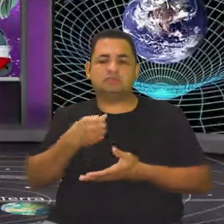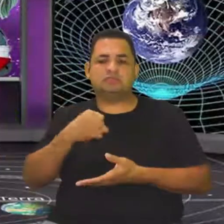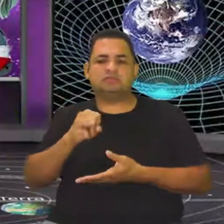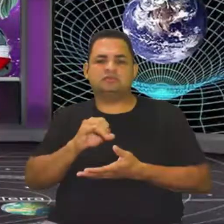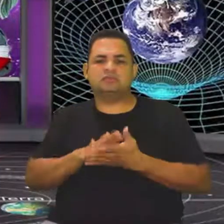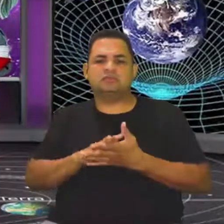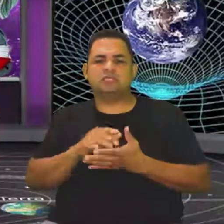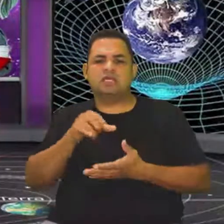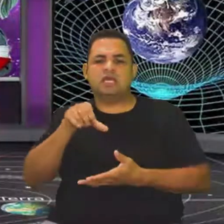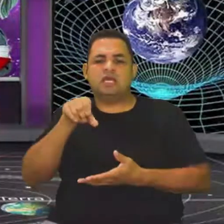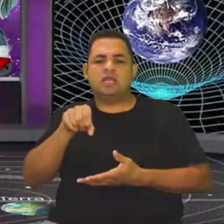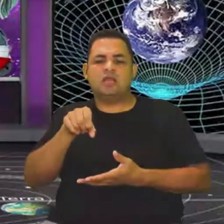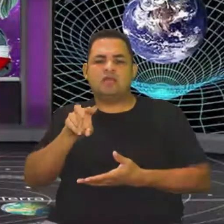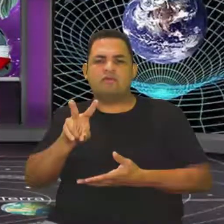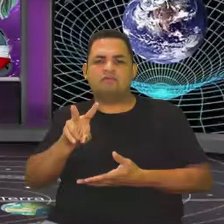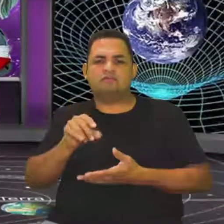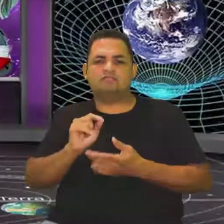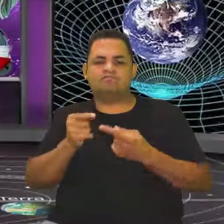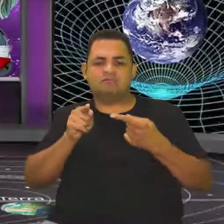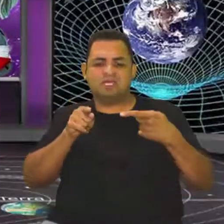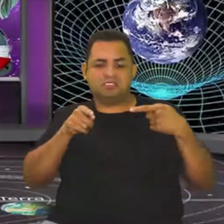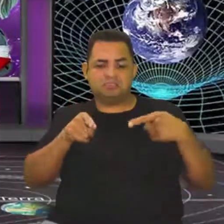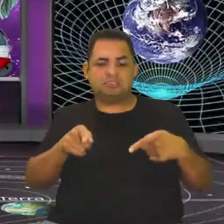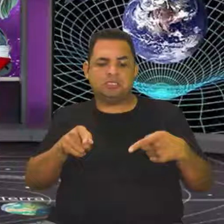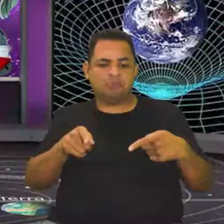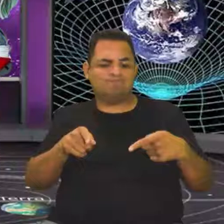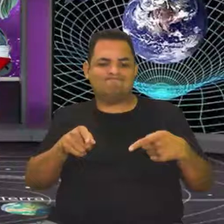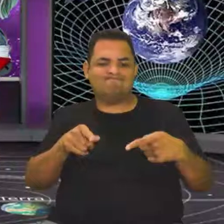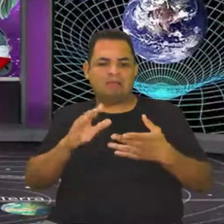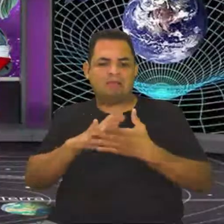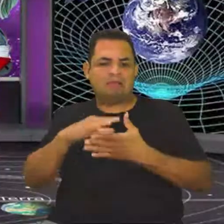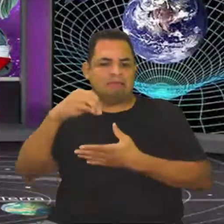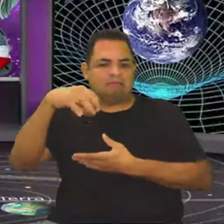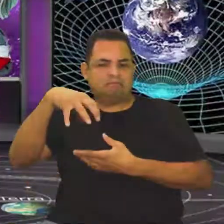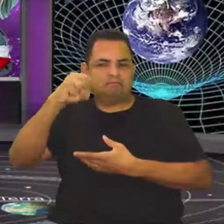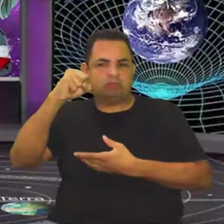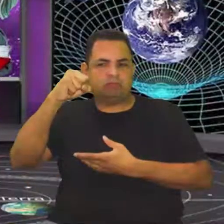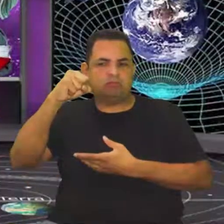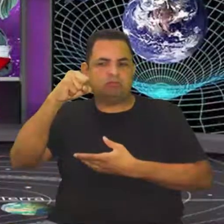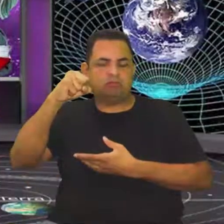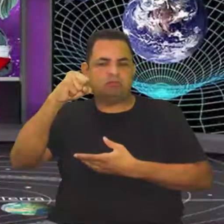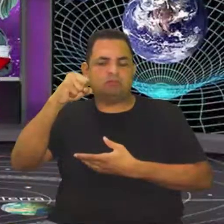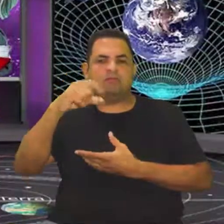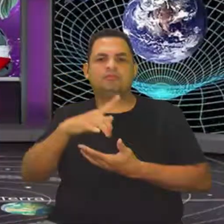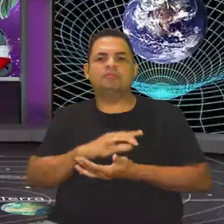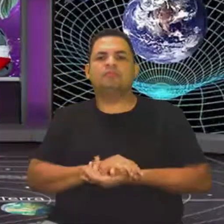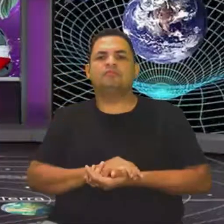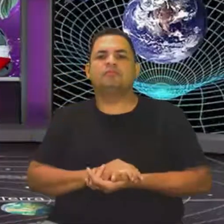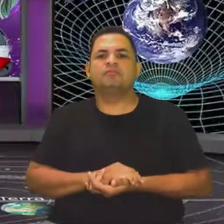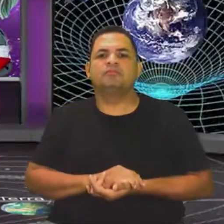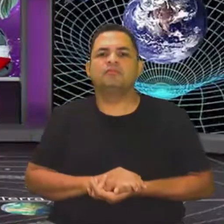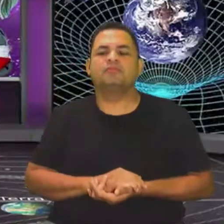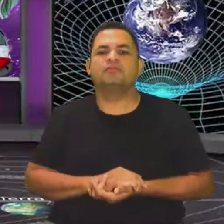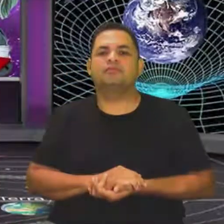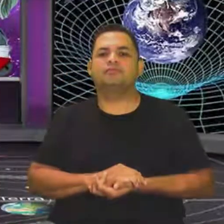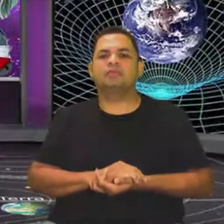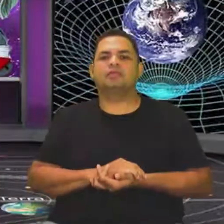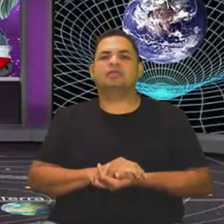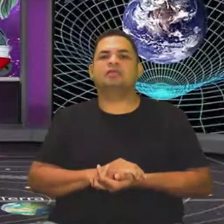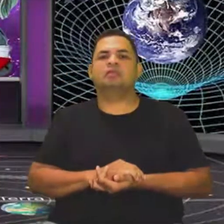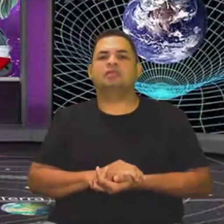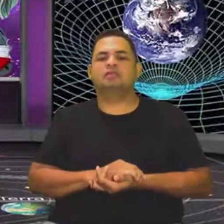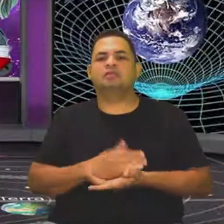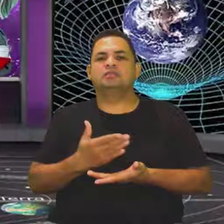liga direto, o teu LED queima, tá bom? O LED queima, ok? O que eu faço para esse LED não queimar? Você